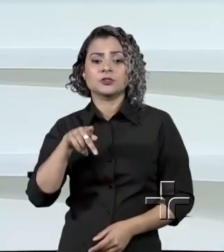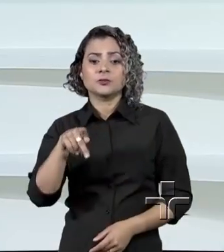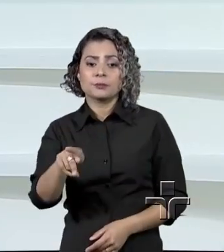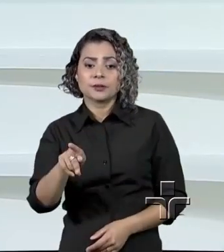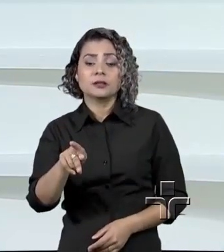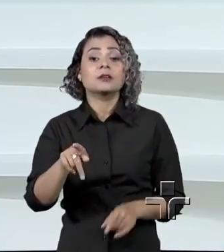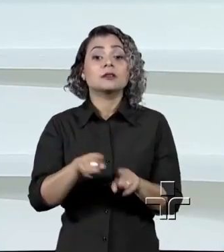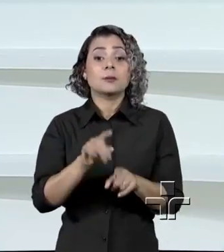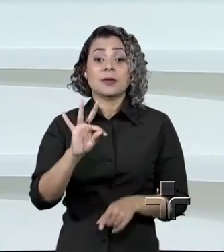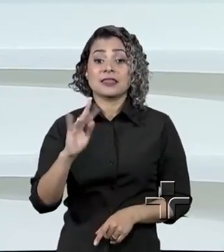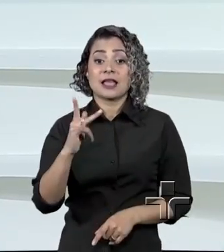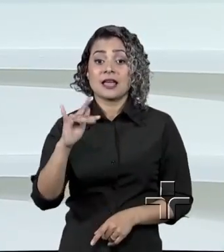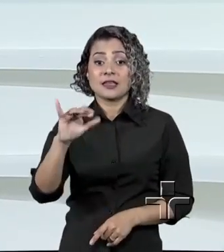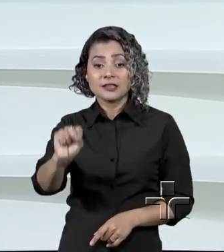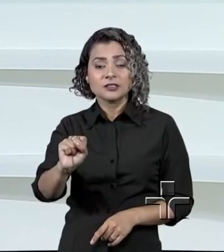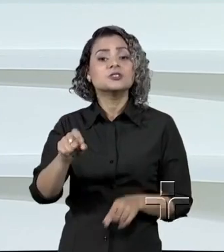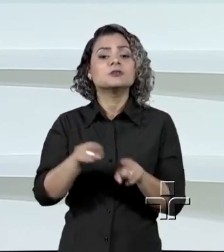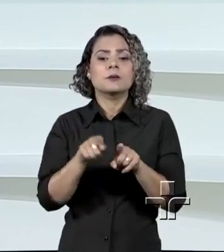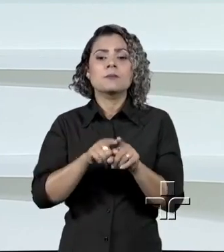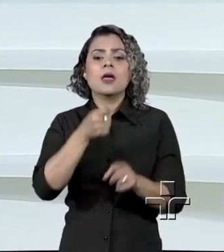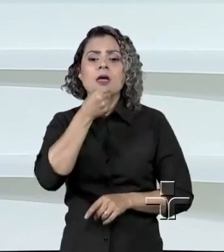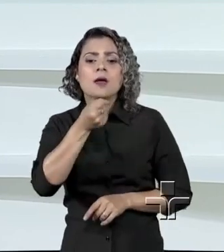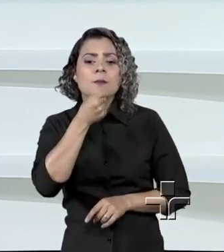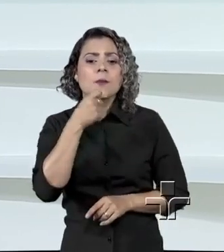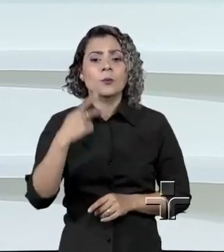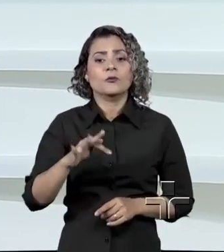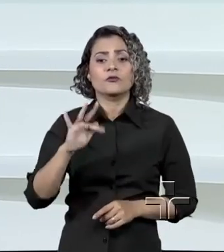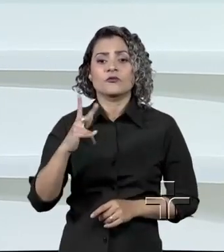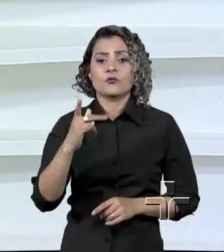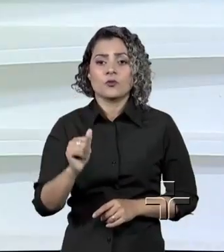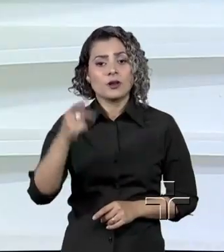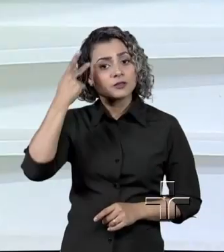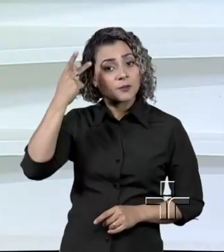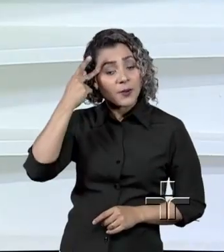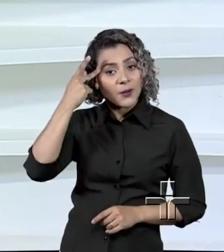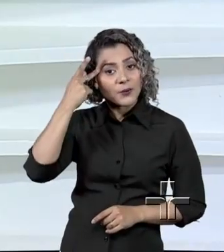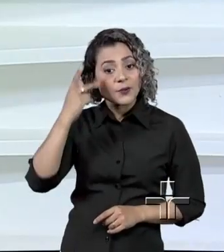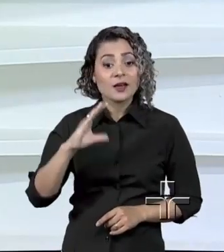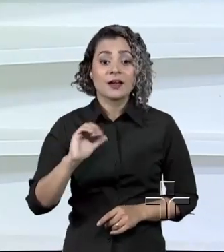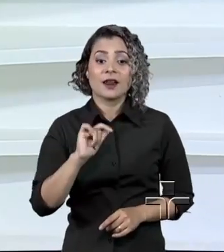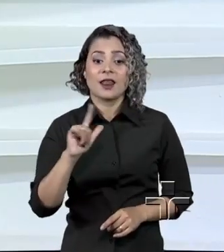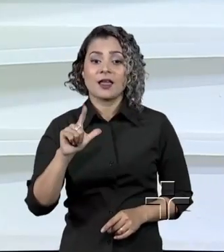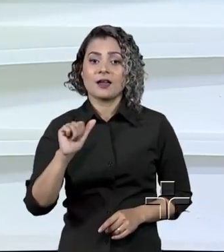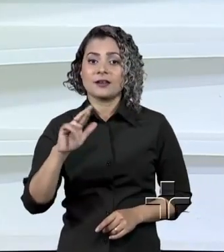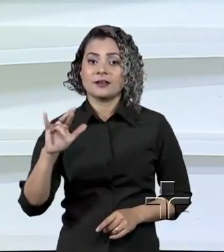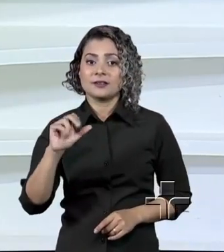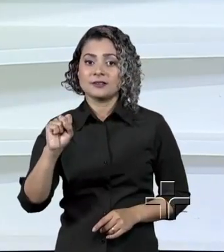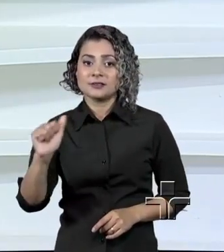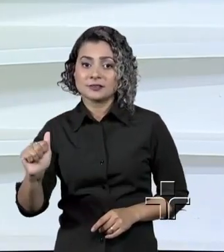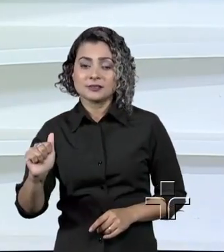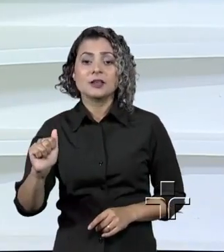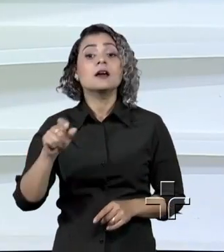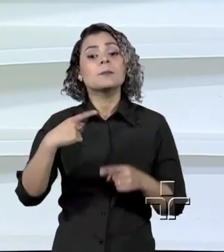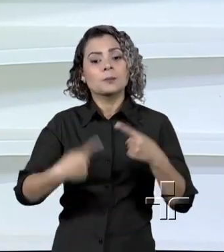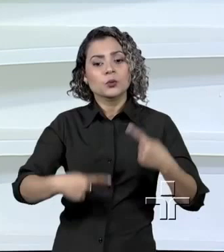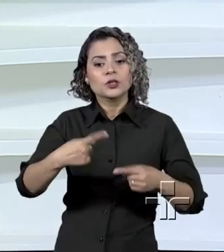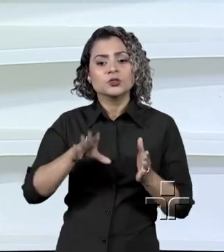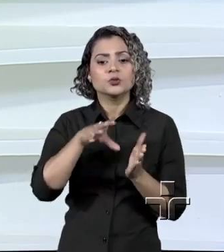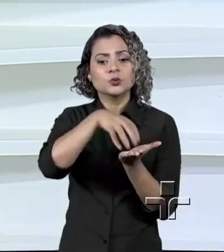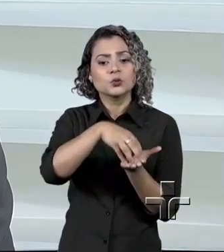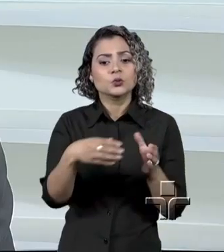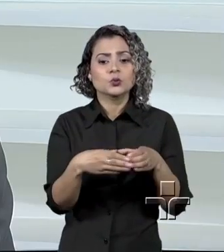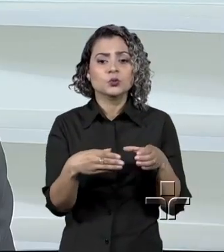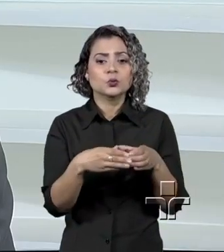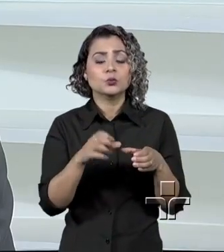Bilenque, repórter de política do jornal Folha de São Paulo, Clarice Oliveira, editora do broadcast político do Grupo